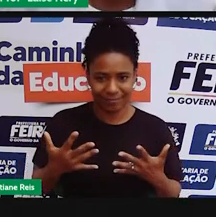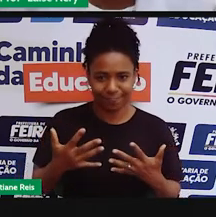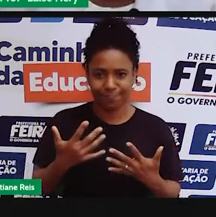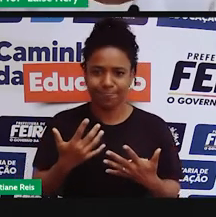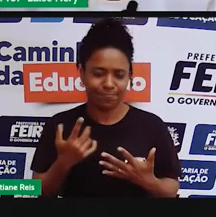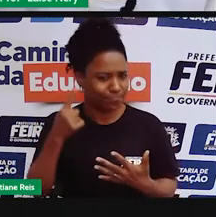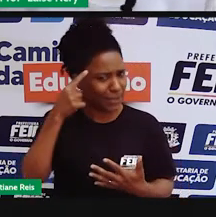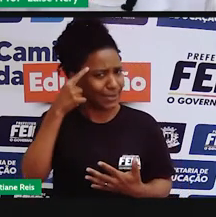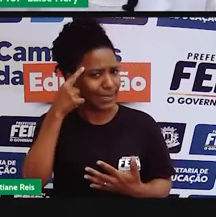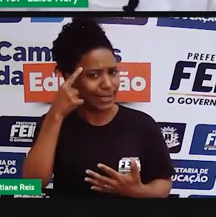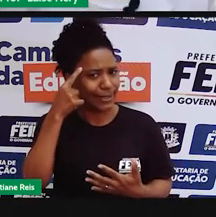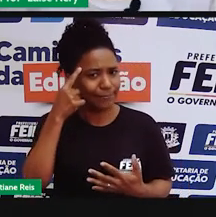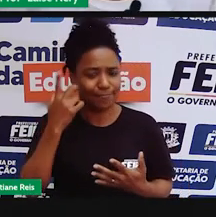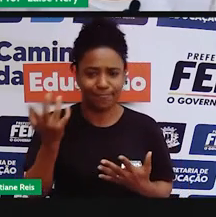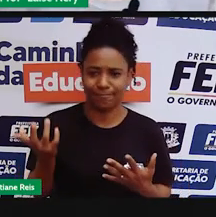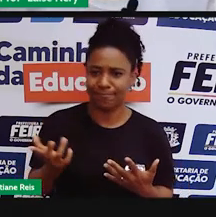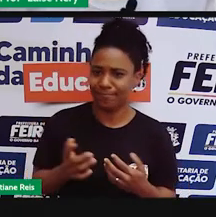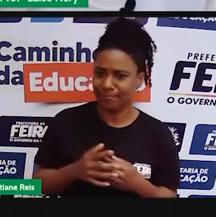pensar.